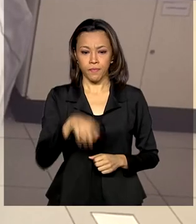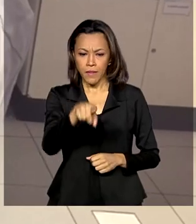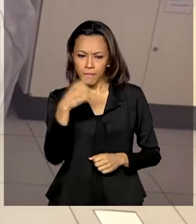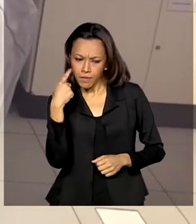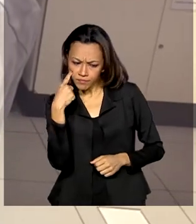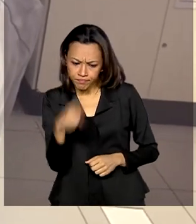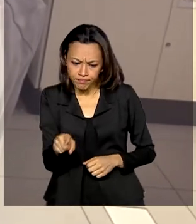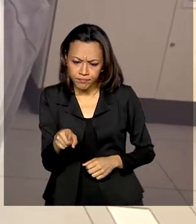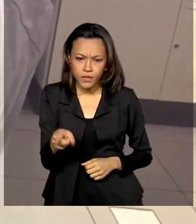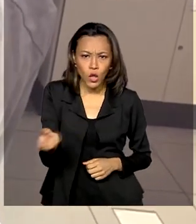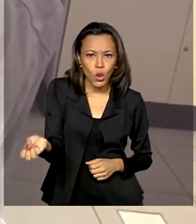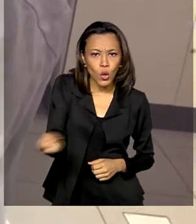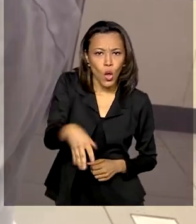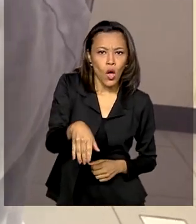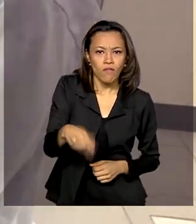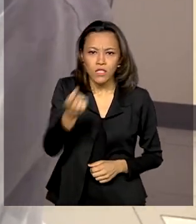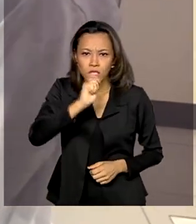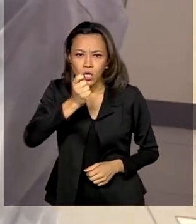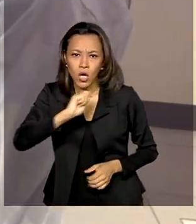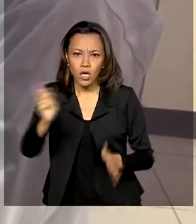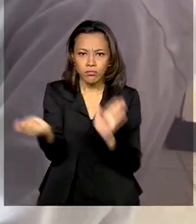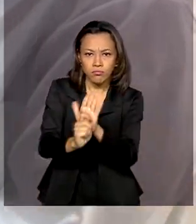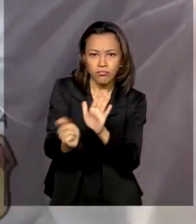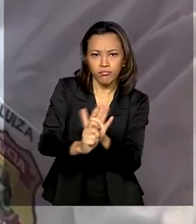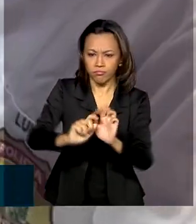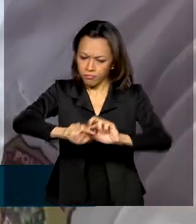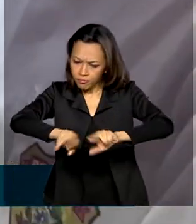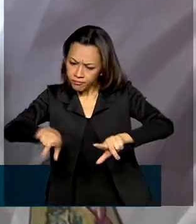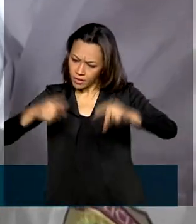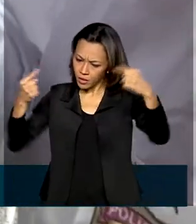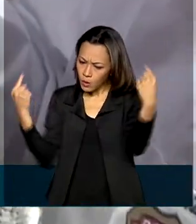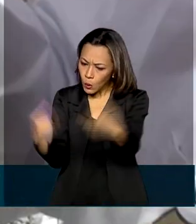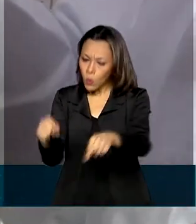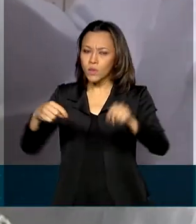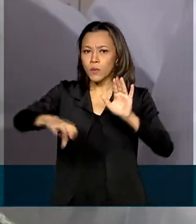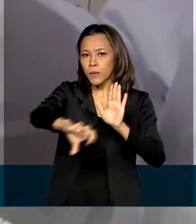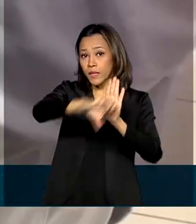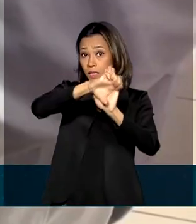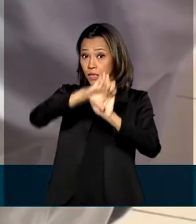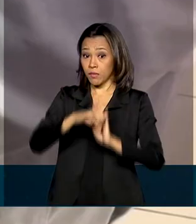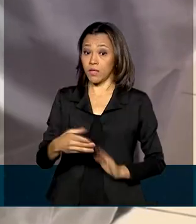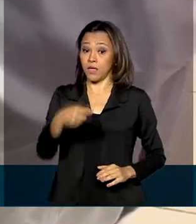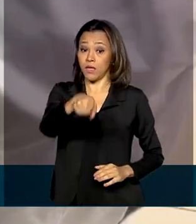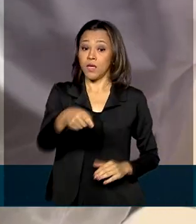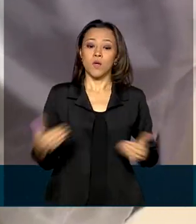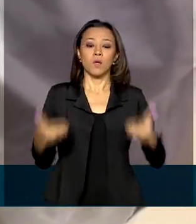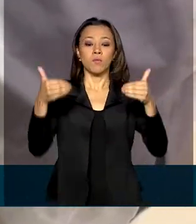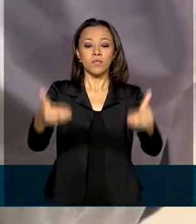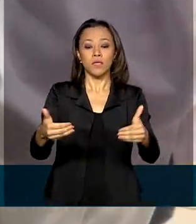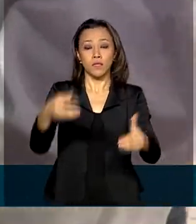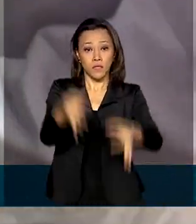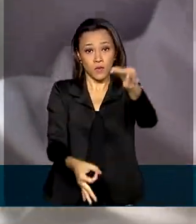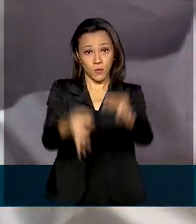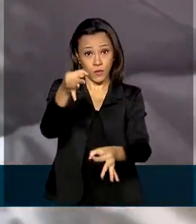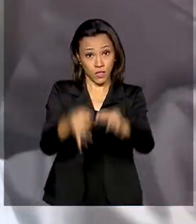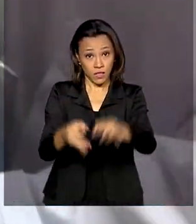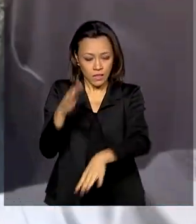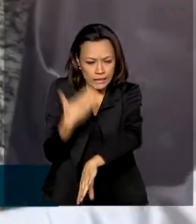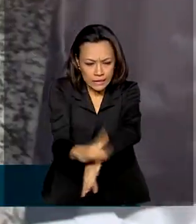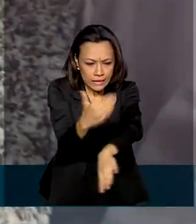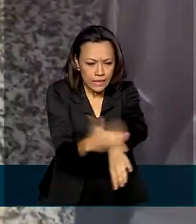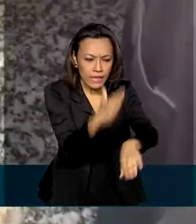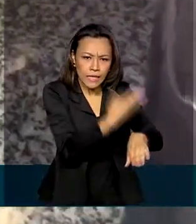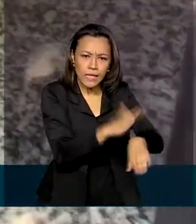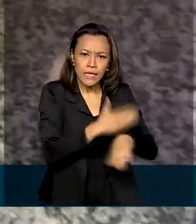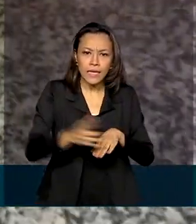reconhecer novas drogas sintéticas e combater o crime organizado, o Ministério da Justiça investe na capacitação